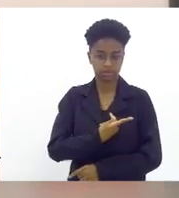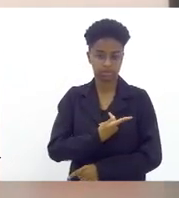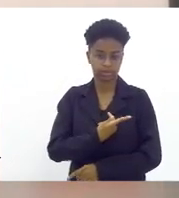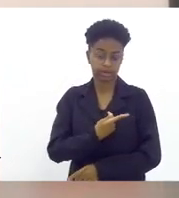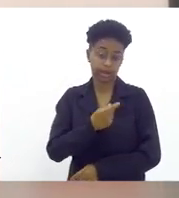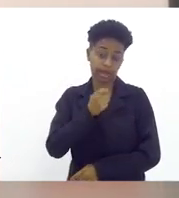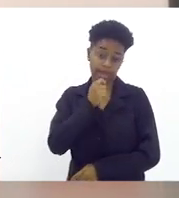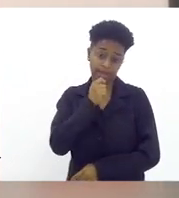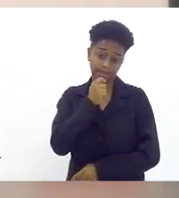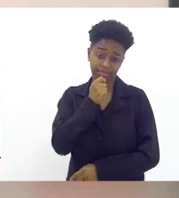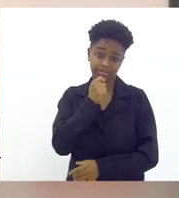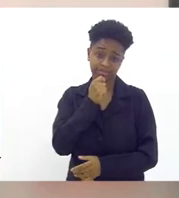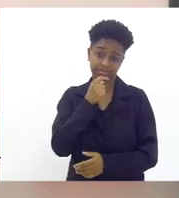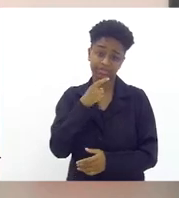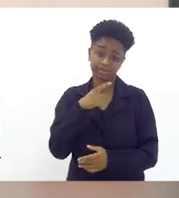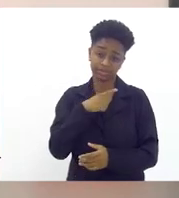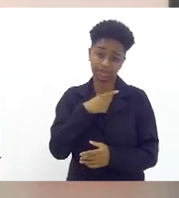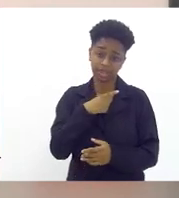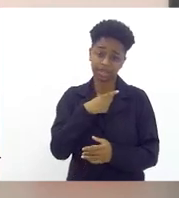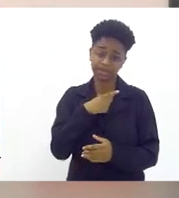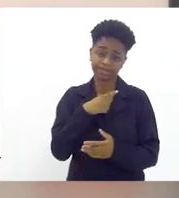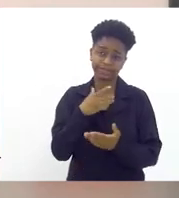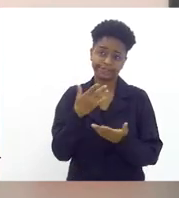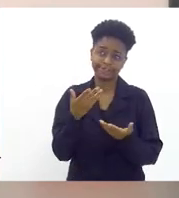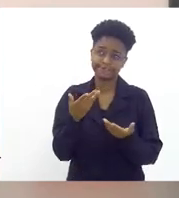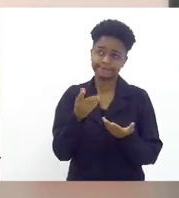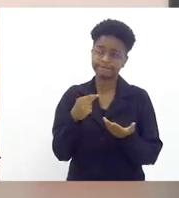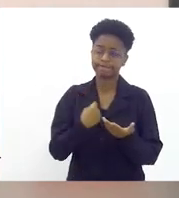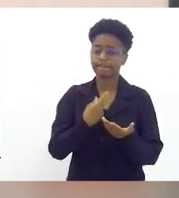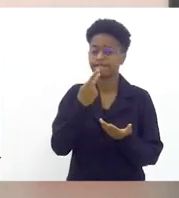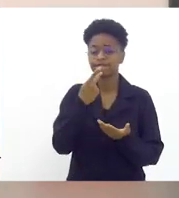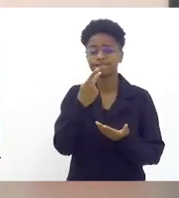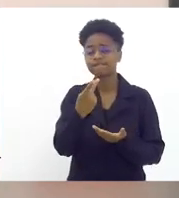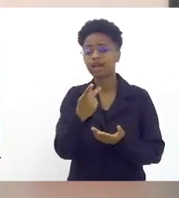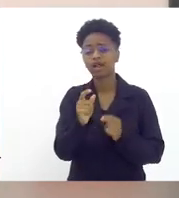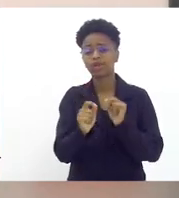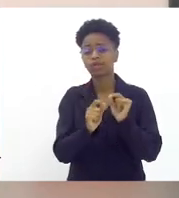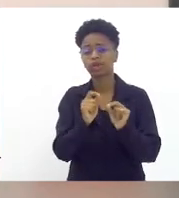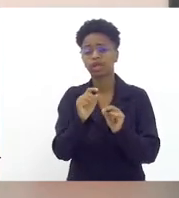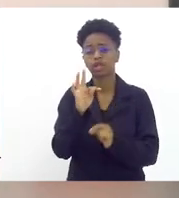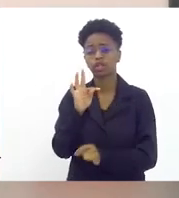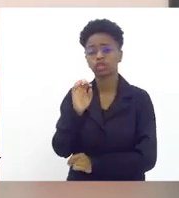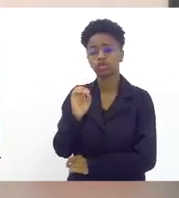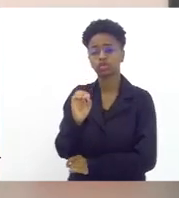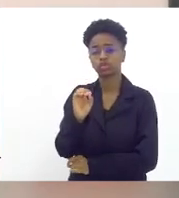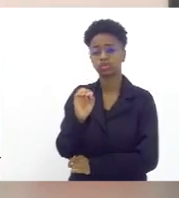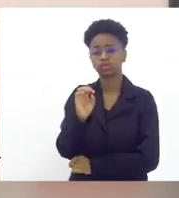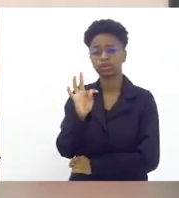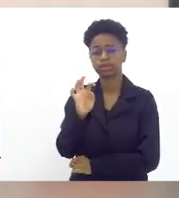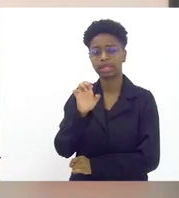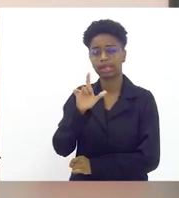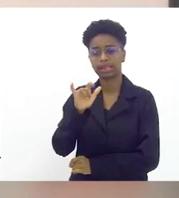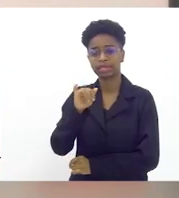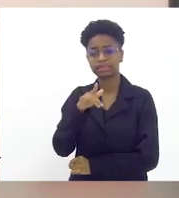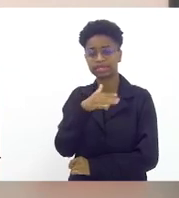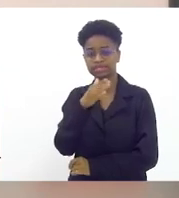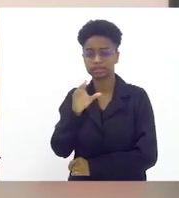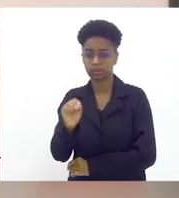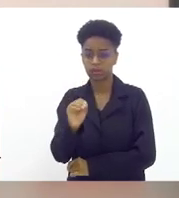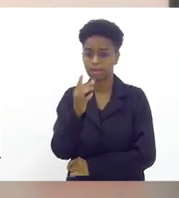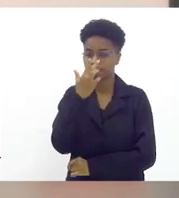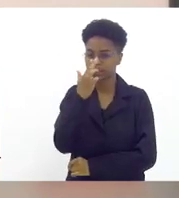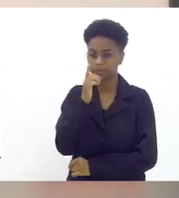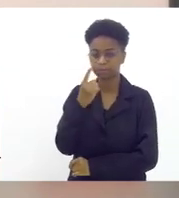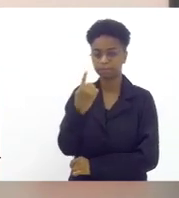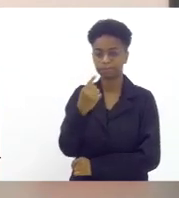ainda, infelizmente, rola um processo de o que a gente chama de totalização. Né? Essa pessoa se torna um totem dentro da empresa